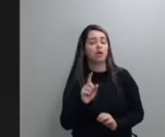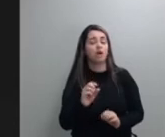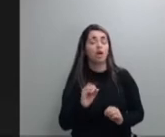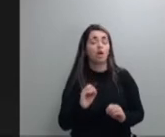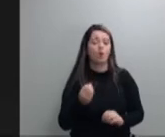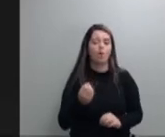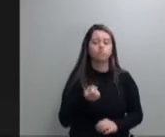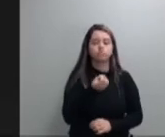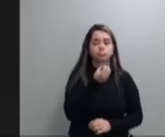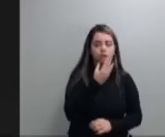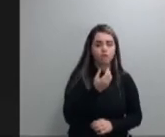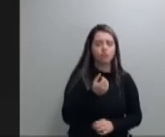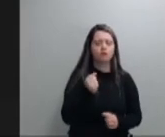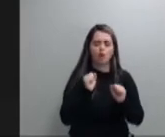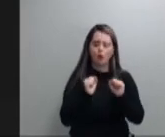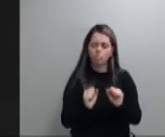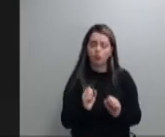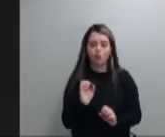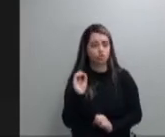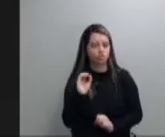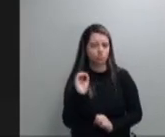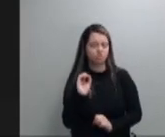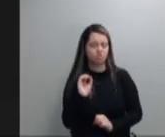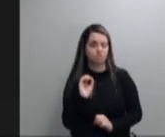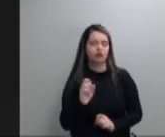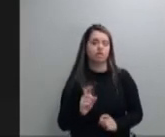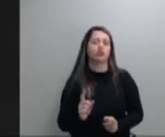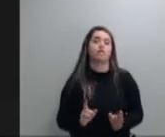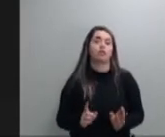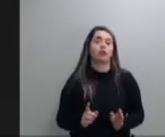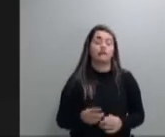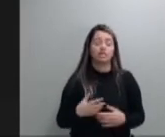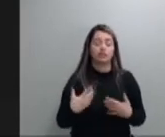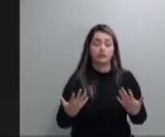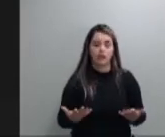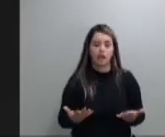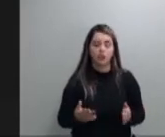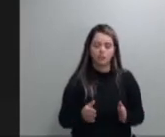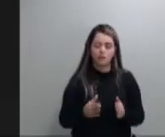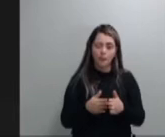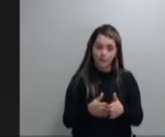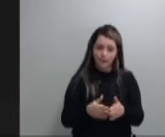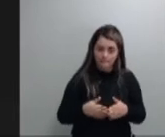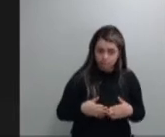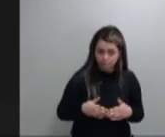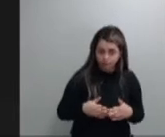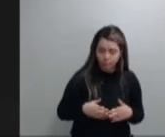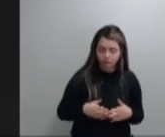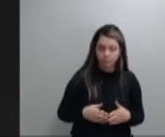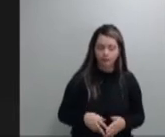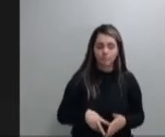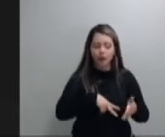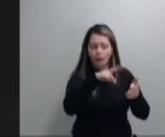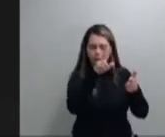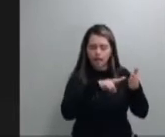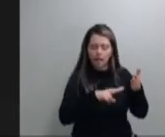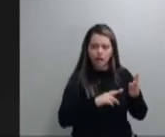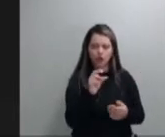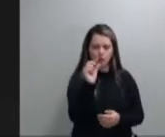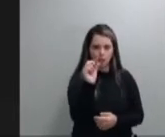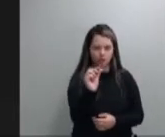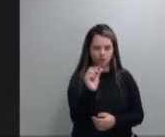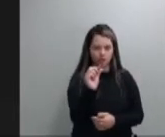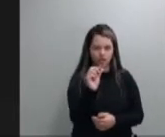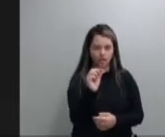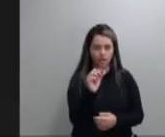regra inicialmente fixada. E aqui, eu peço, venha para ler muito rapidamente um trecho do primeiro acordo do